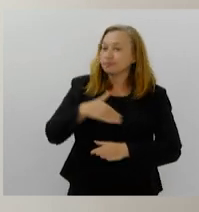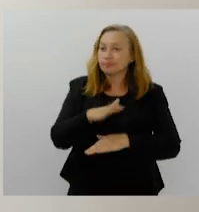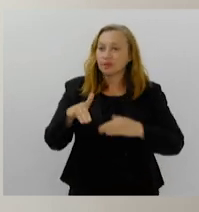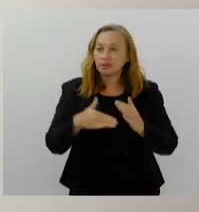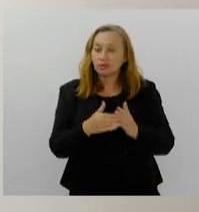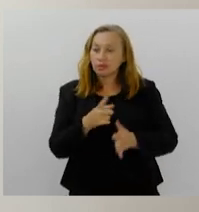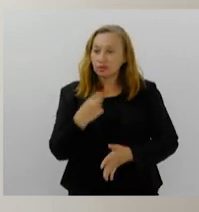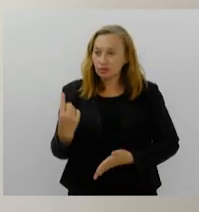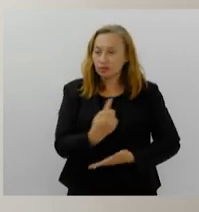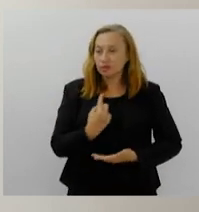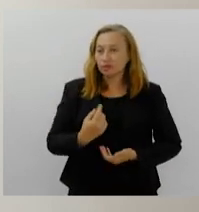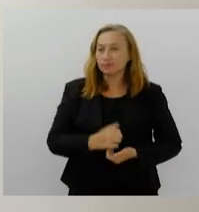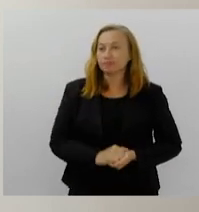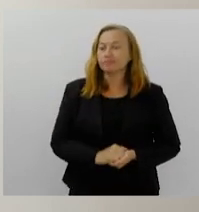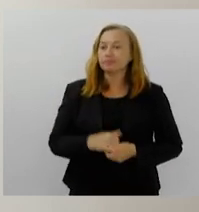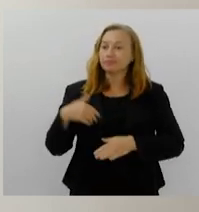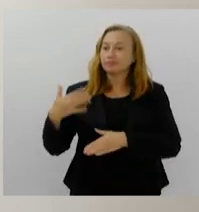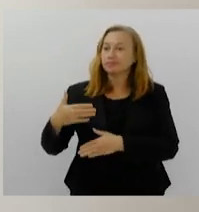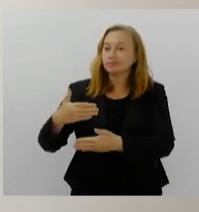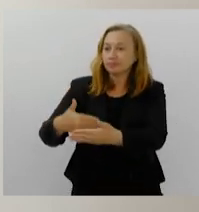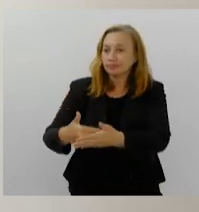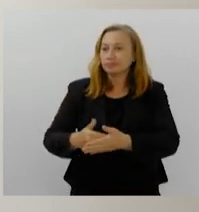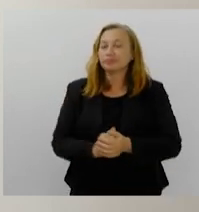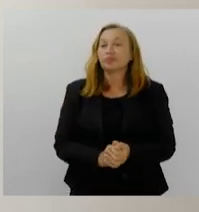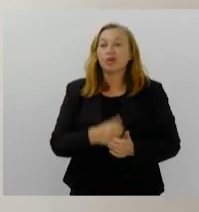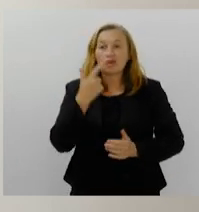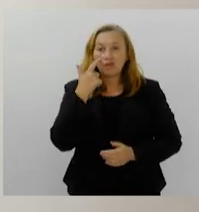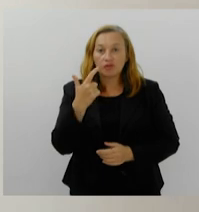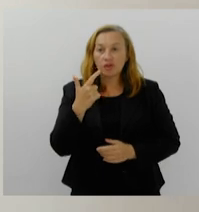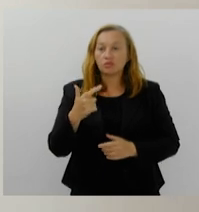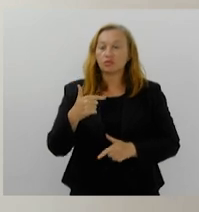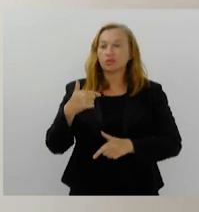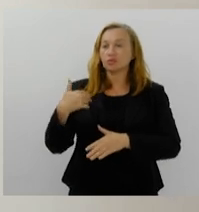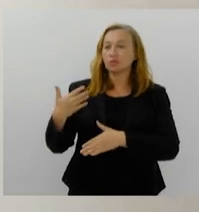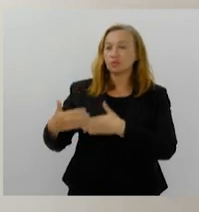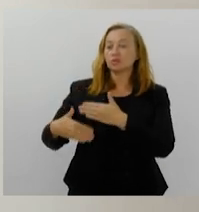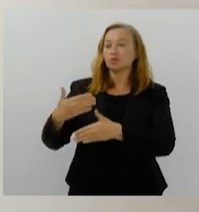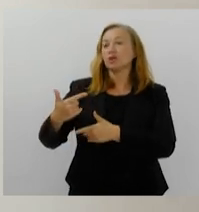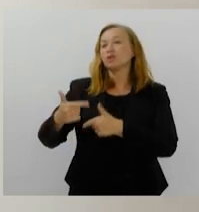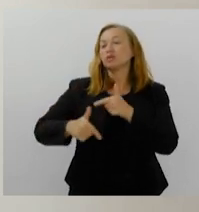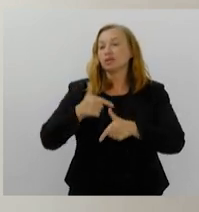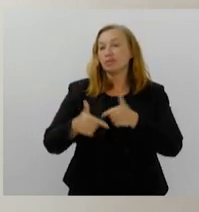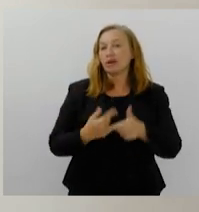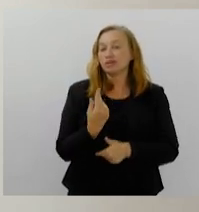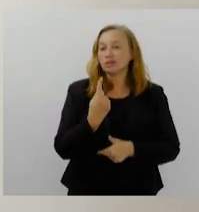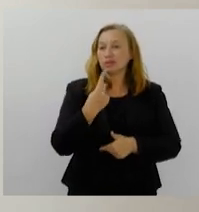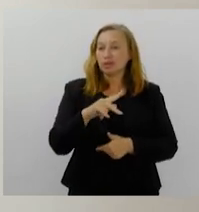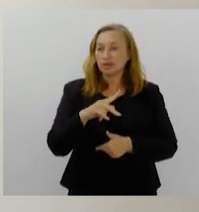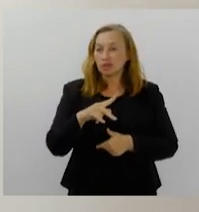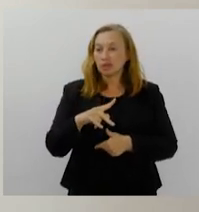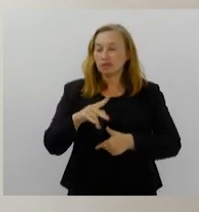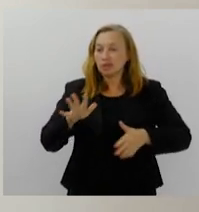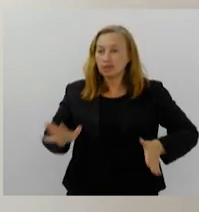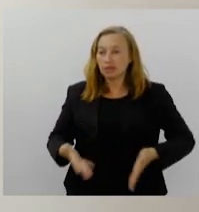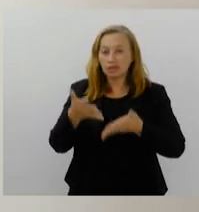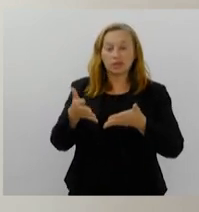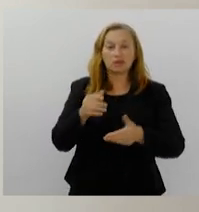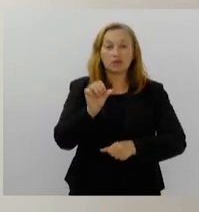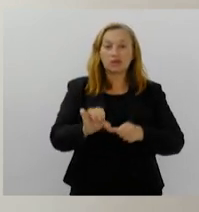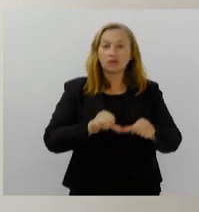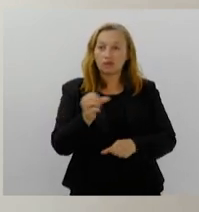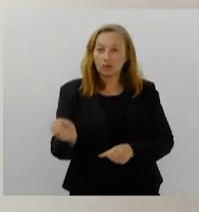todas nós. Ao longo dos anos, vimos o legado do Sr. Orlandino se materializar em iniciativas